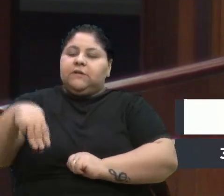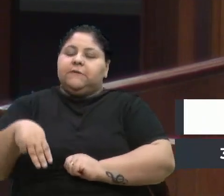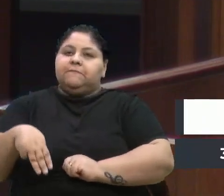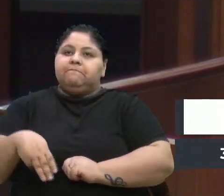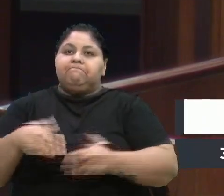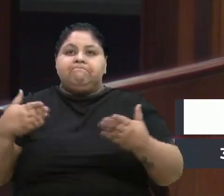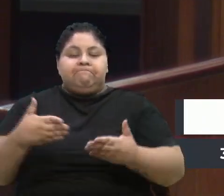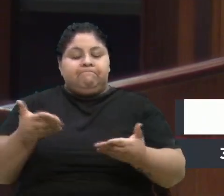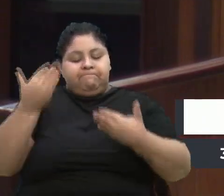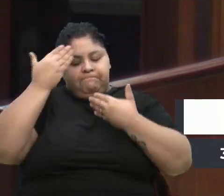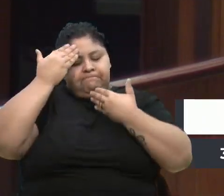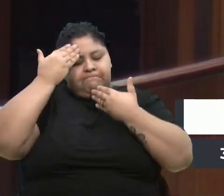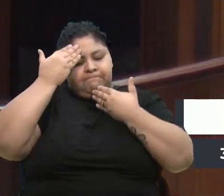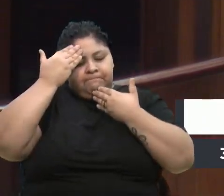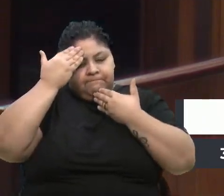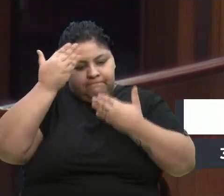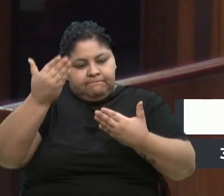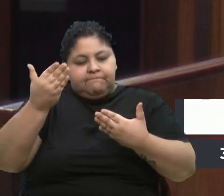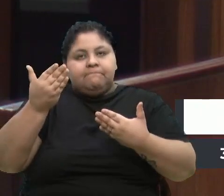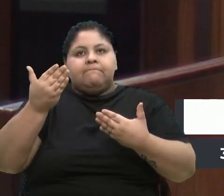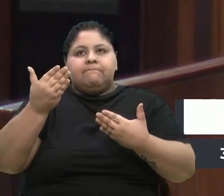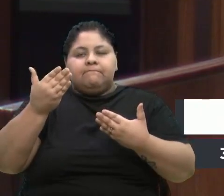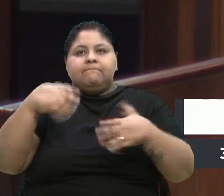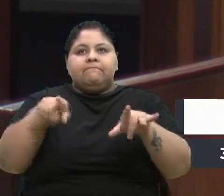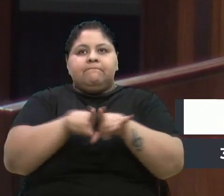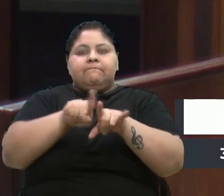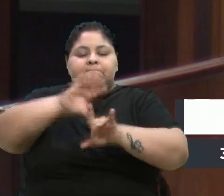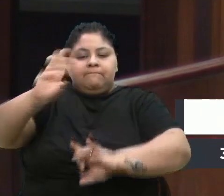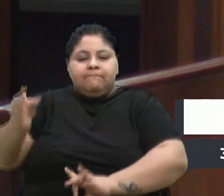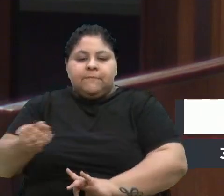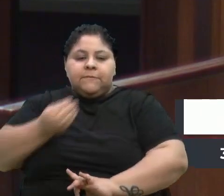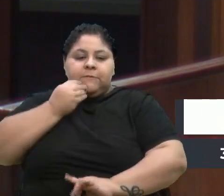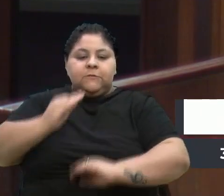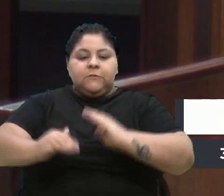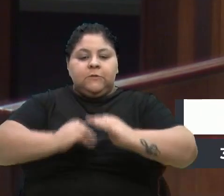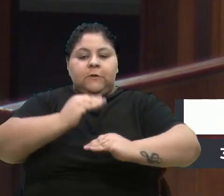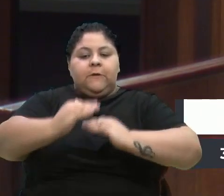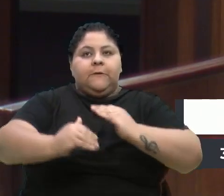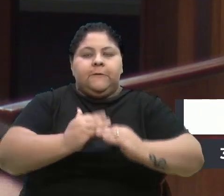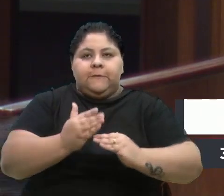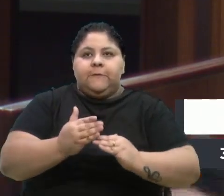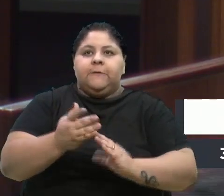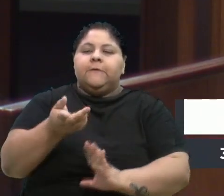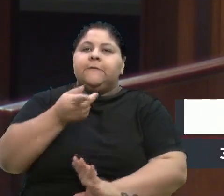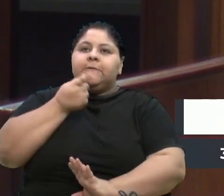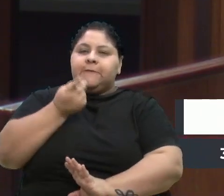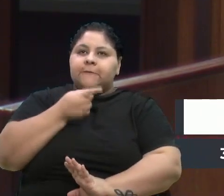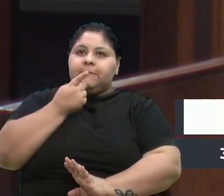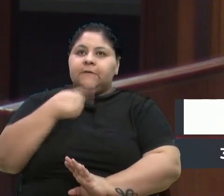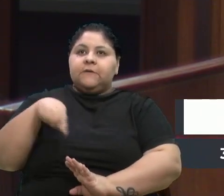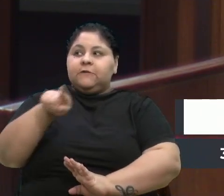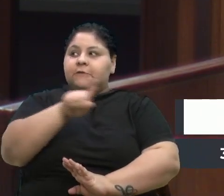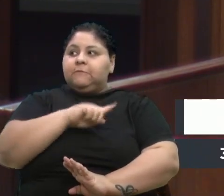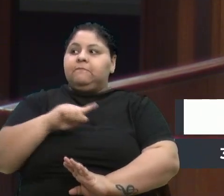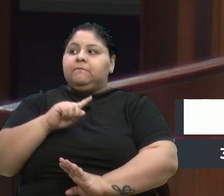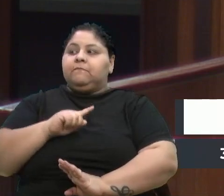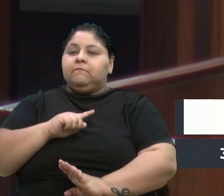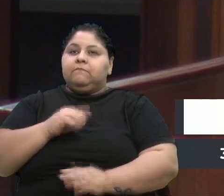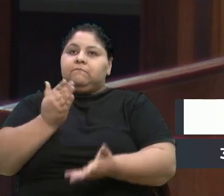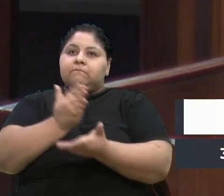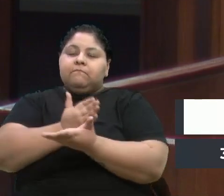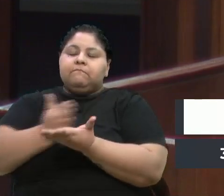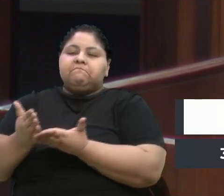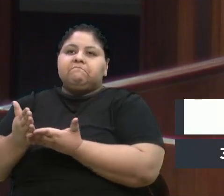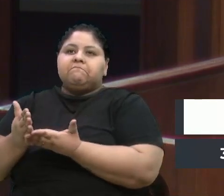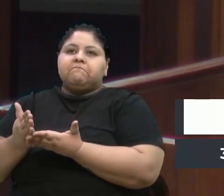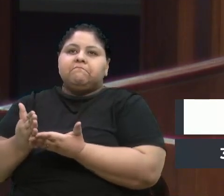a esse espaço, também aproveitando, além do processo seletivo, dizer que a gente está iniciando